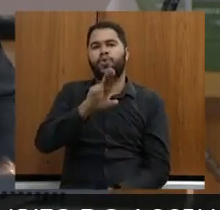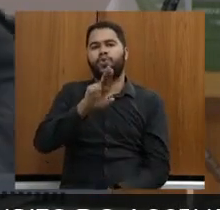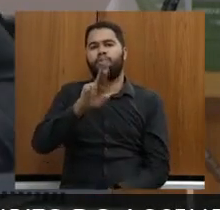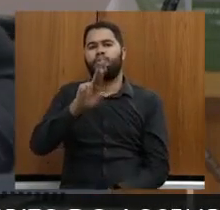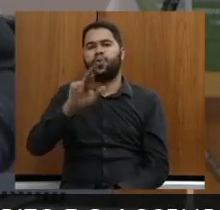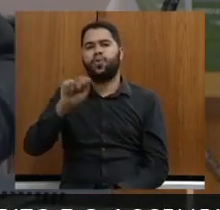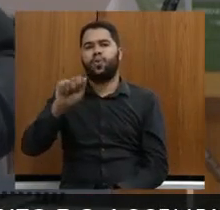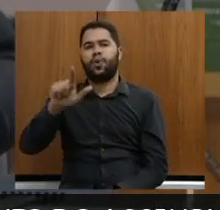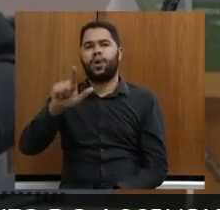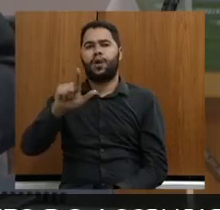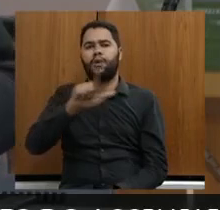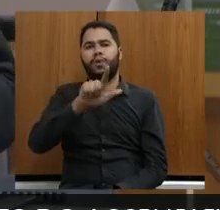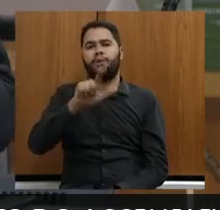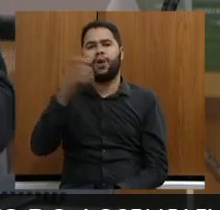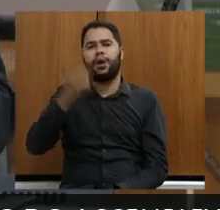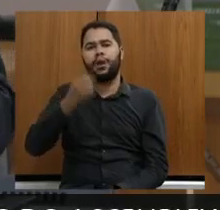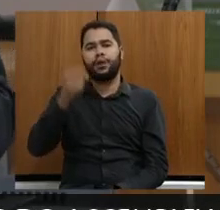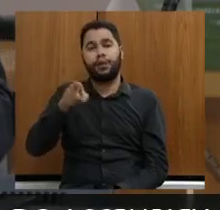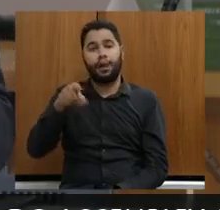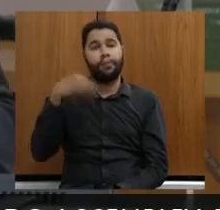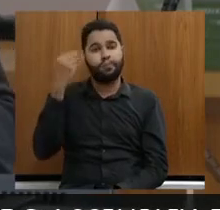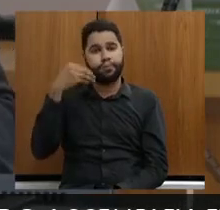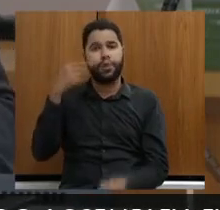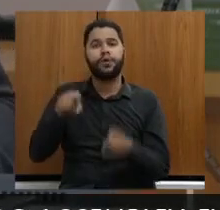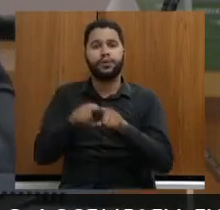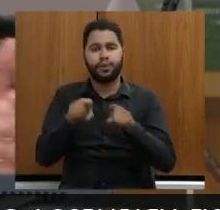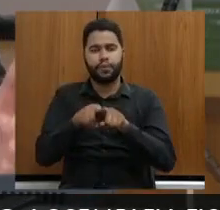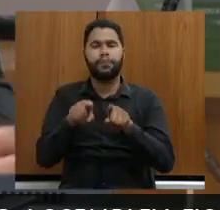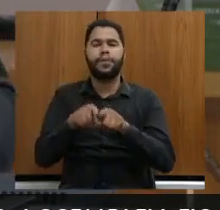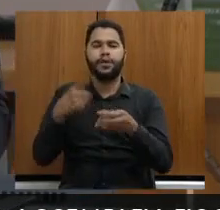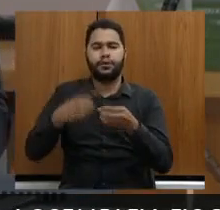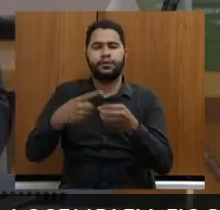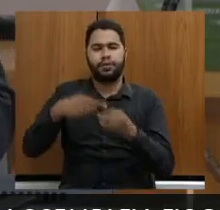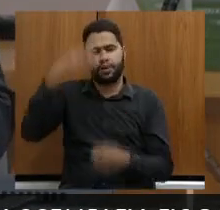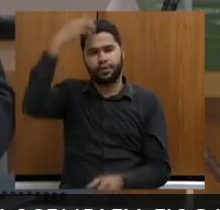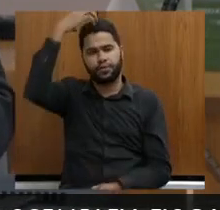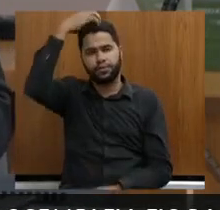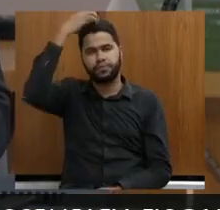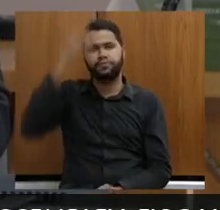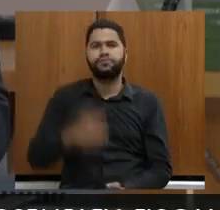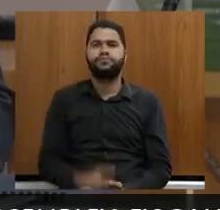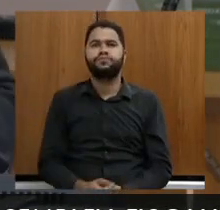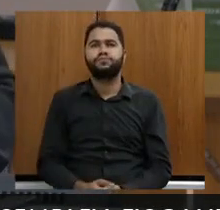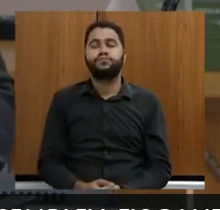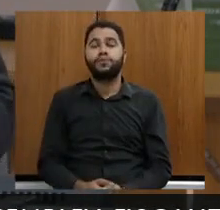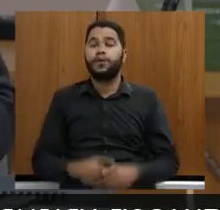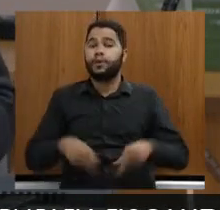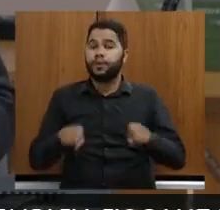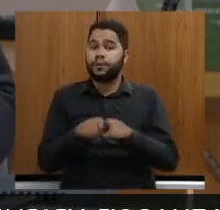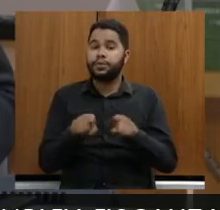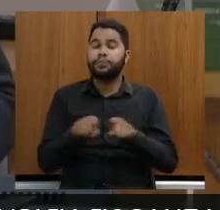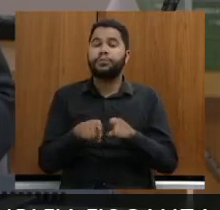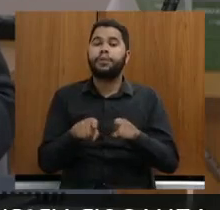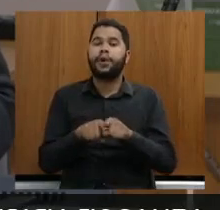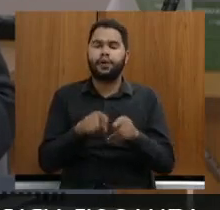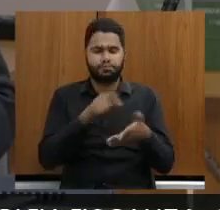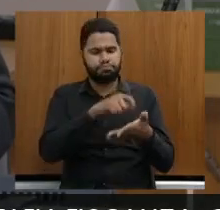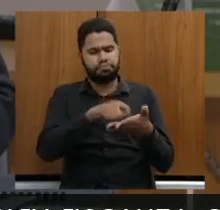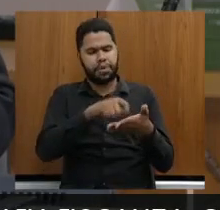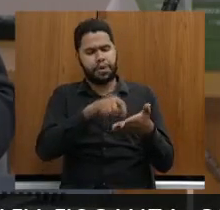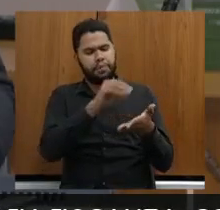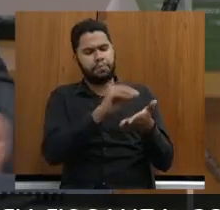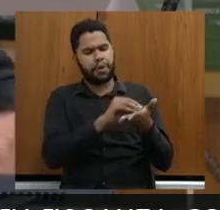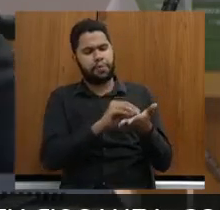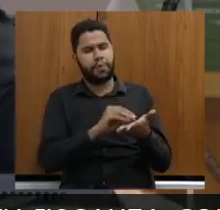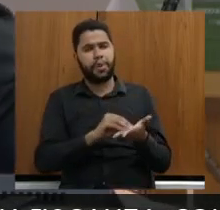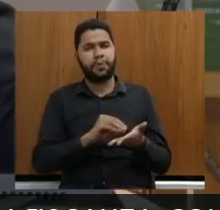lá da Fazenda experimental Risoleta Neves em São João Del Rei Além disso né eu fiz questão de anotar aqui